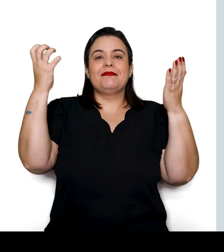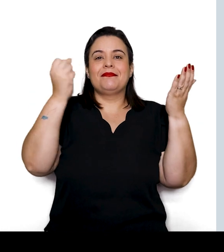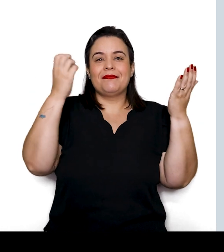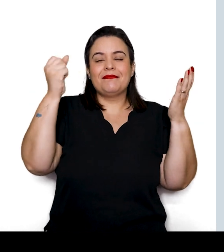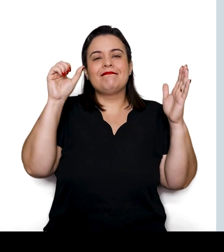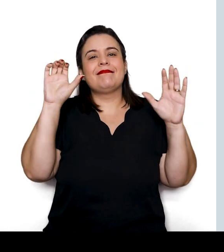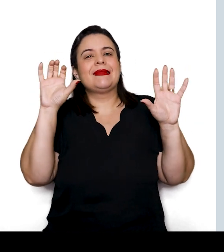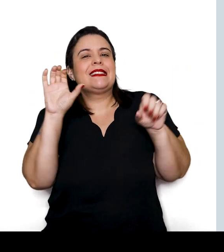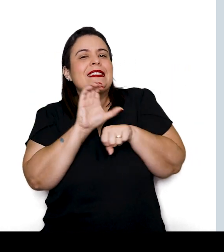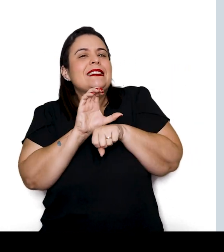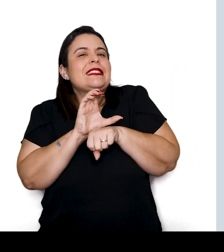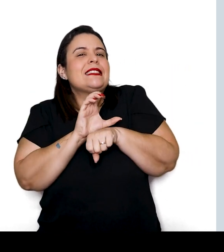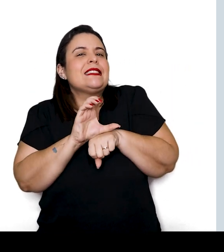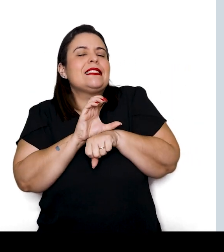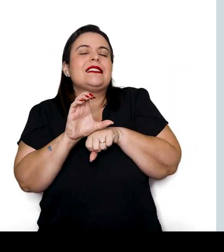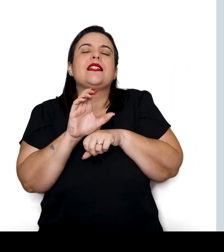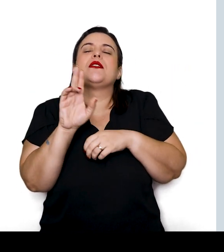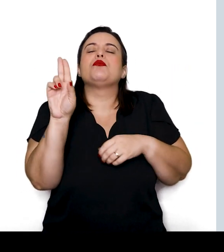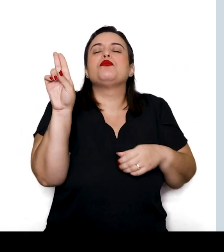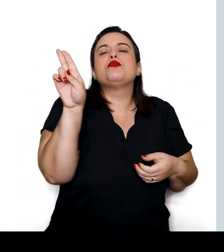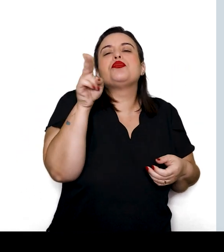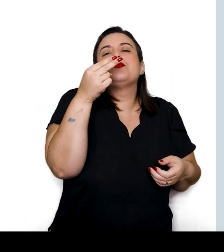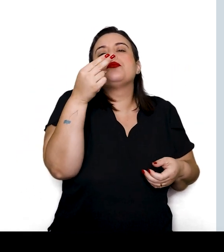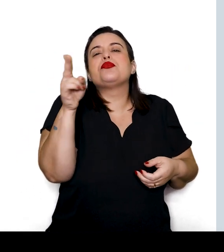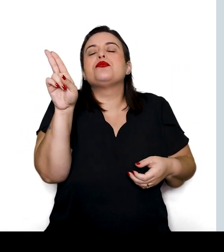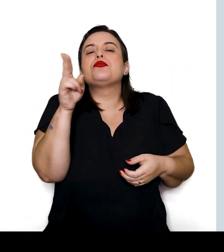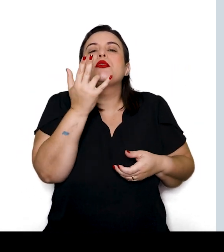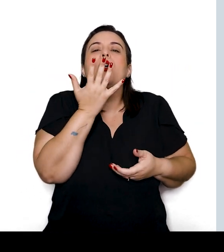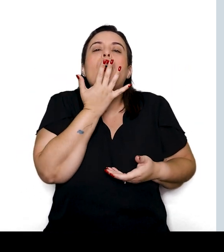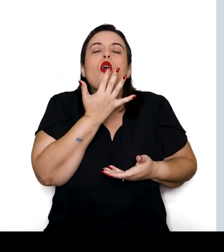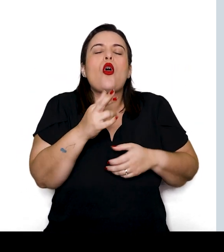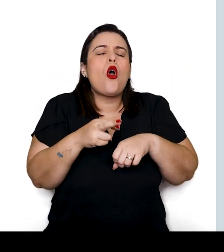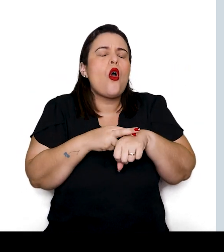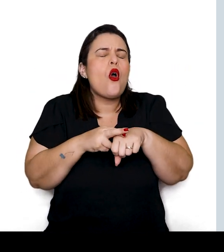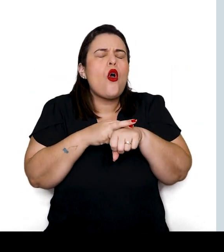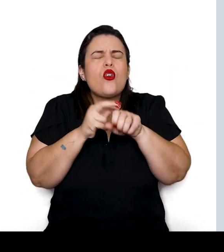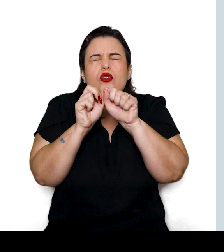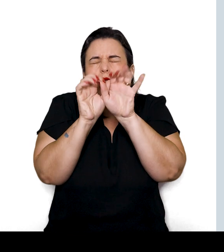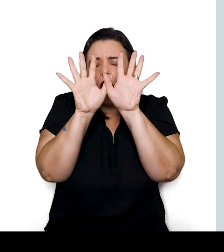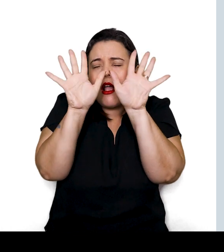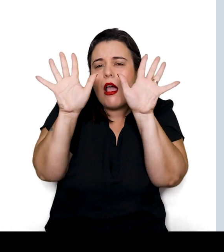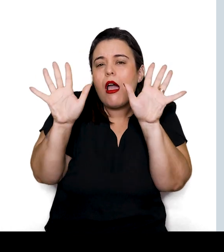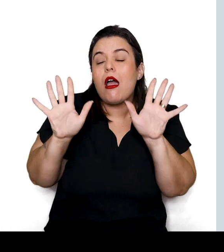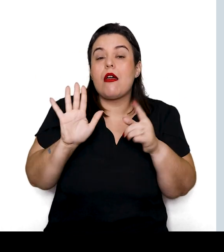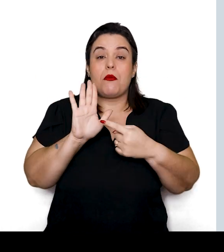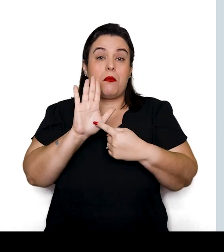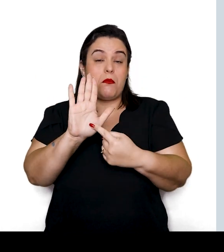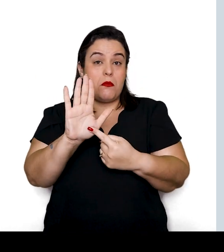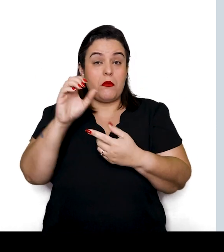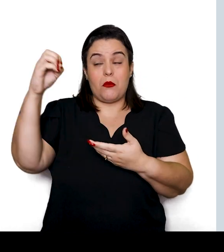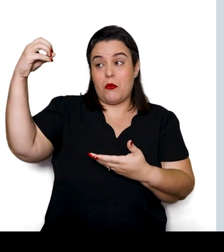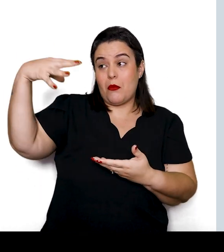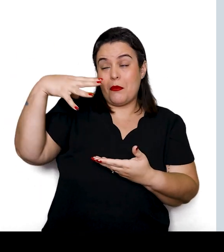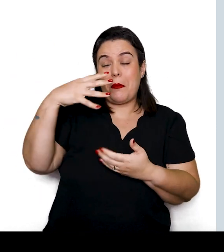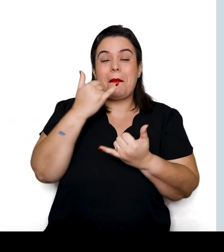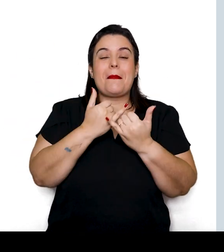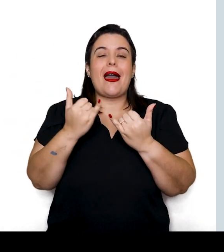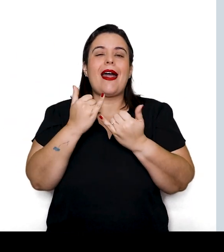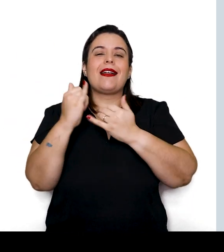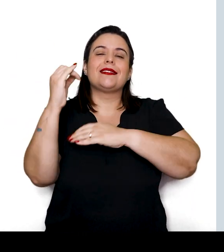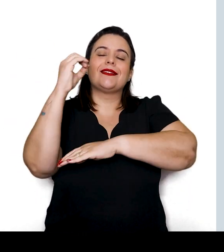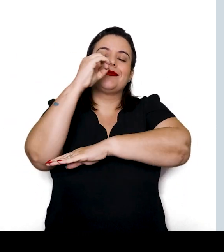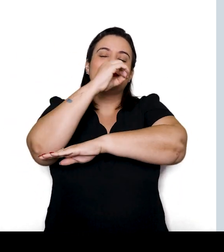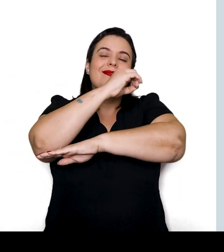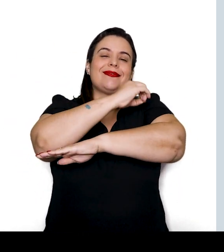das montanhas, branco e acinzentado, com pinceladas suaves em tons de lavanda, indicando uma luz difusa